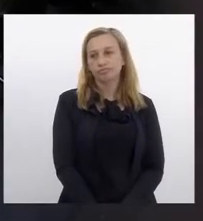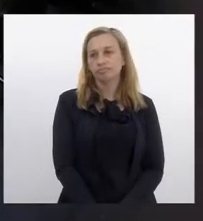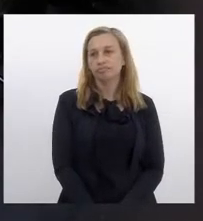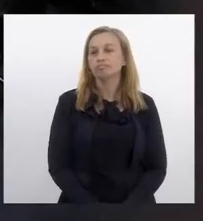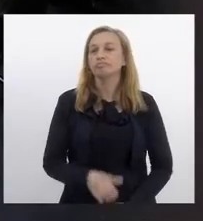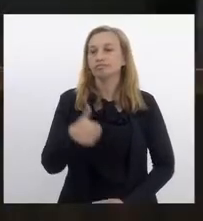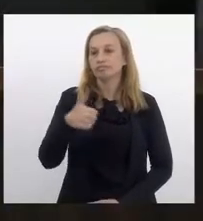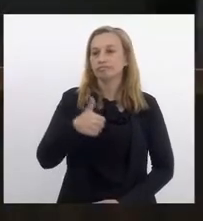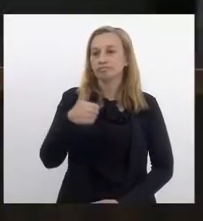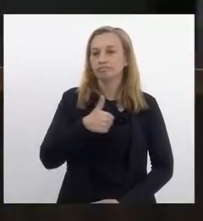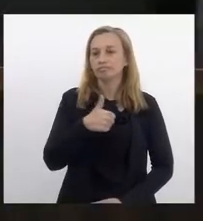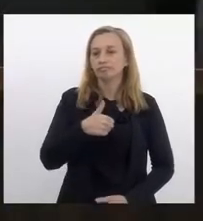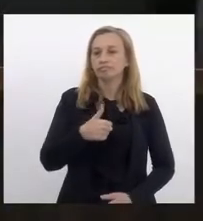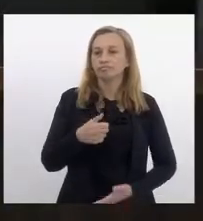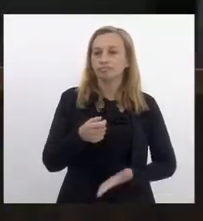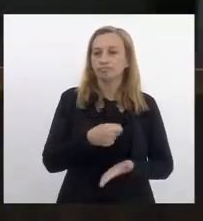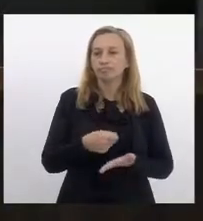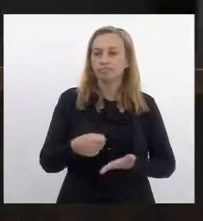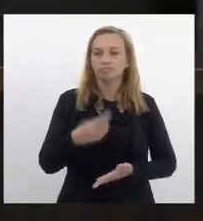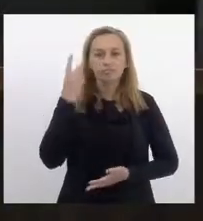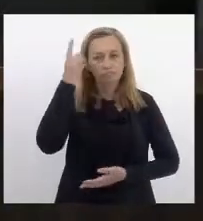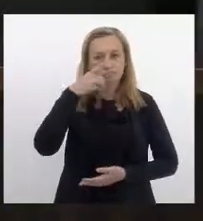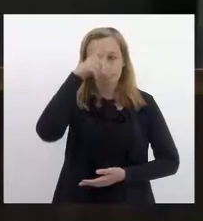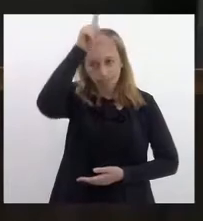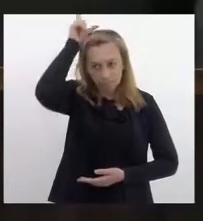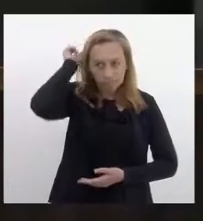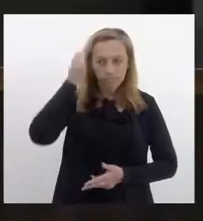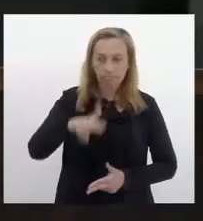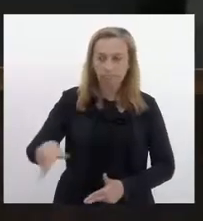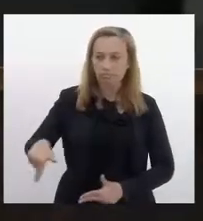Primeiro orador inscrito é o nobre deputado Luiz Paulo.